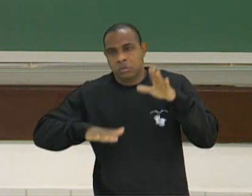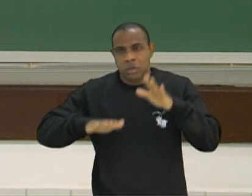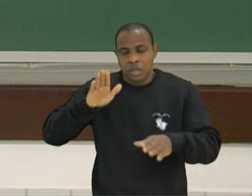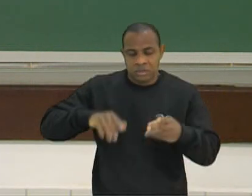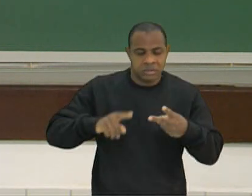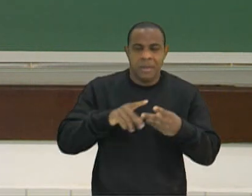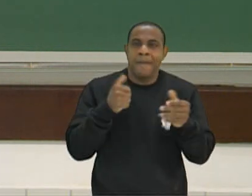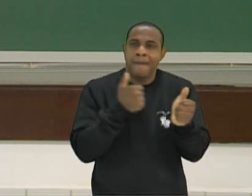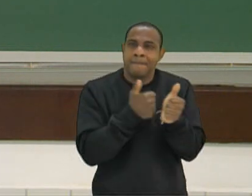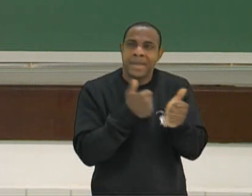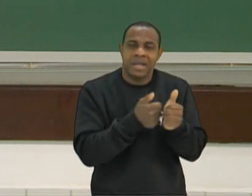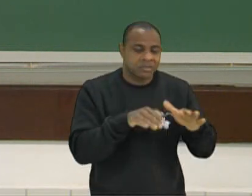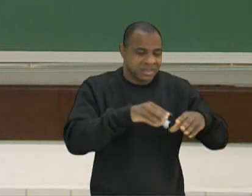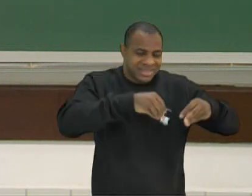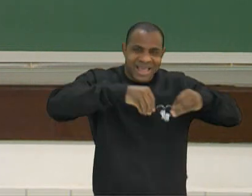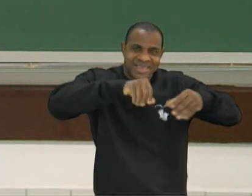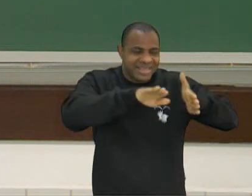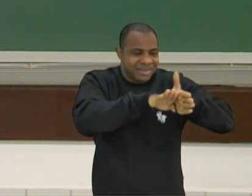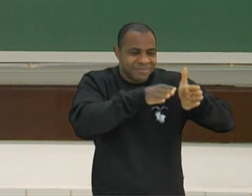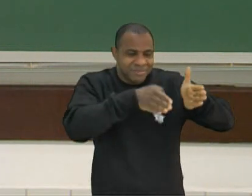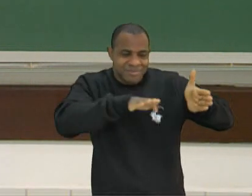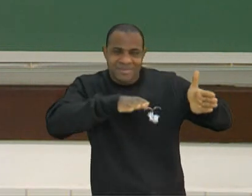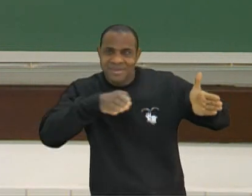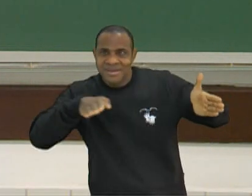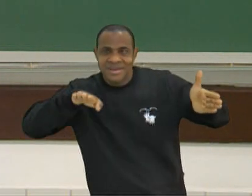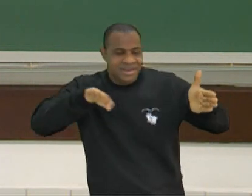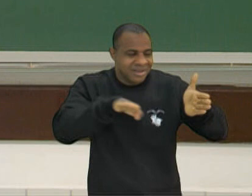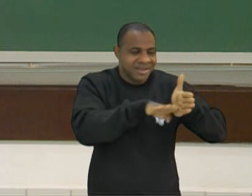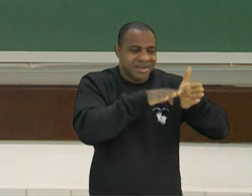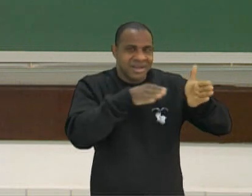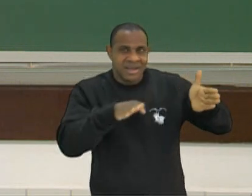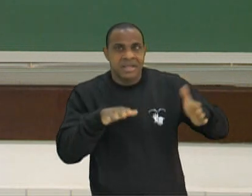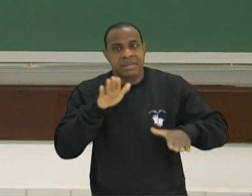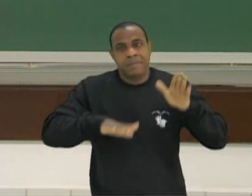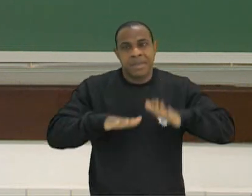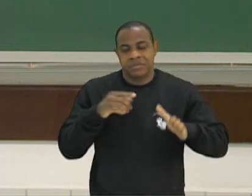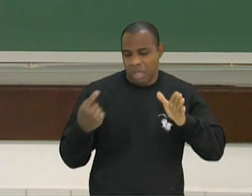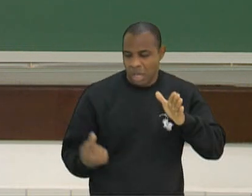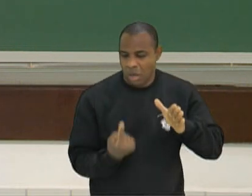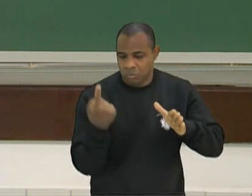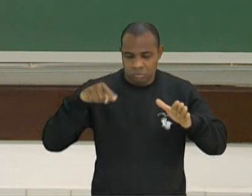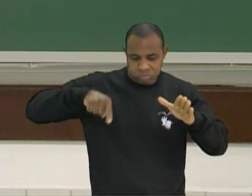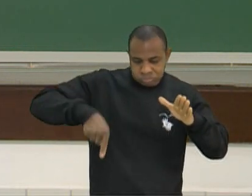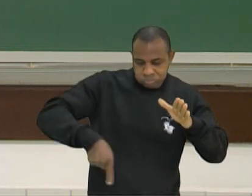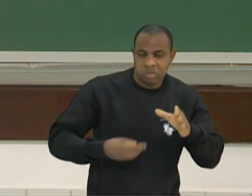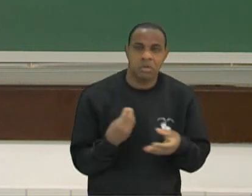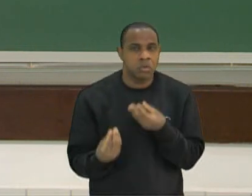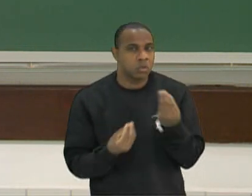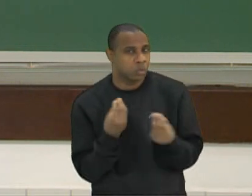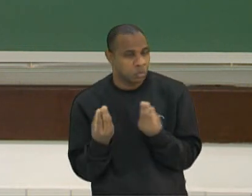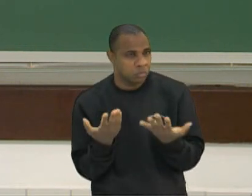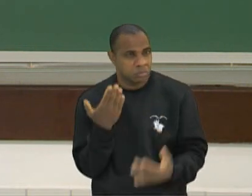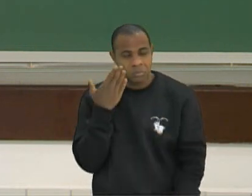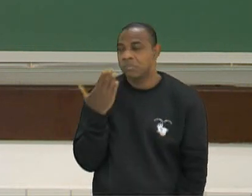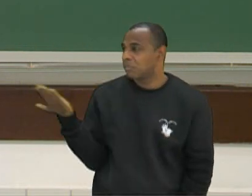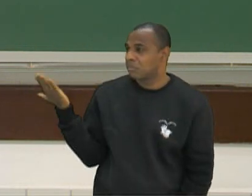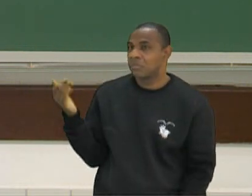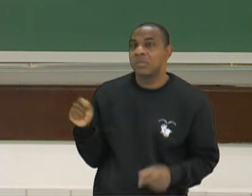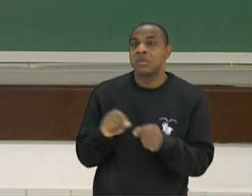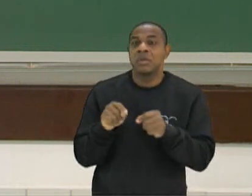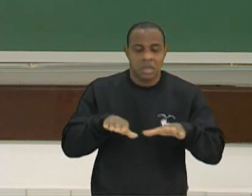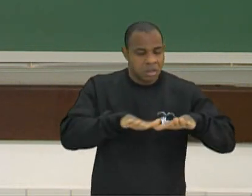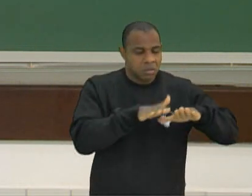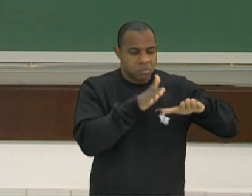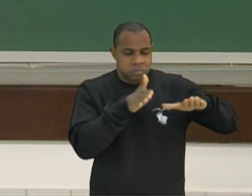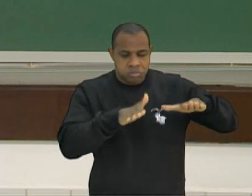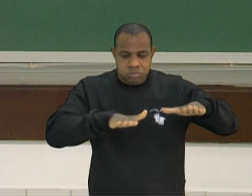da costa, isso acaba interferindo também com a altura do nível da água ou a profundidade que você tem. Então isso vai fazer com que as ondas